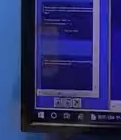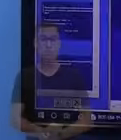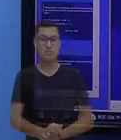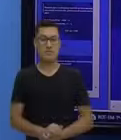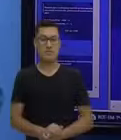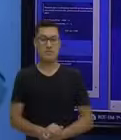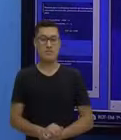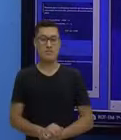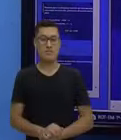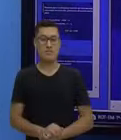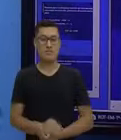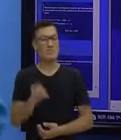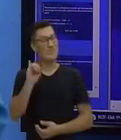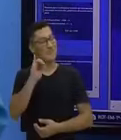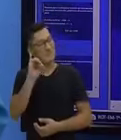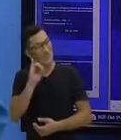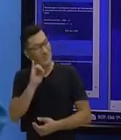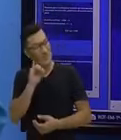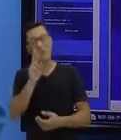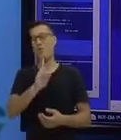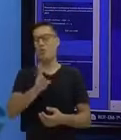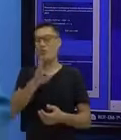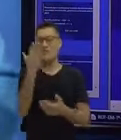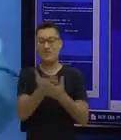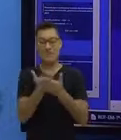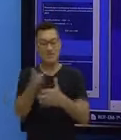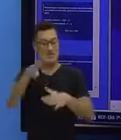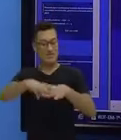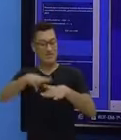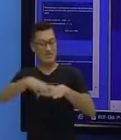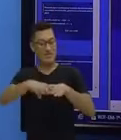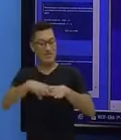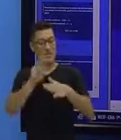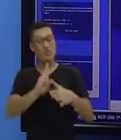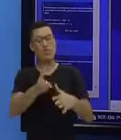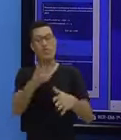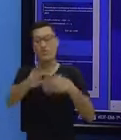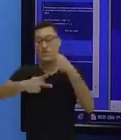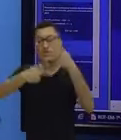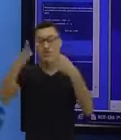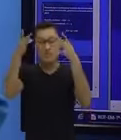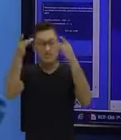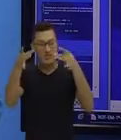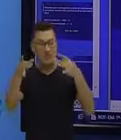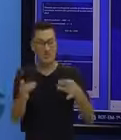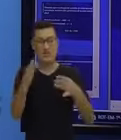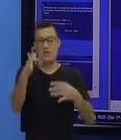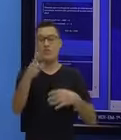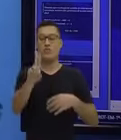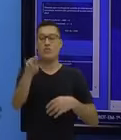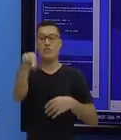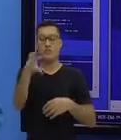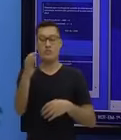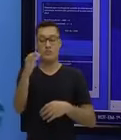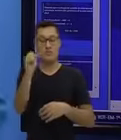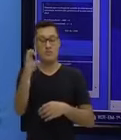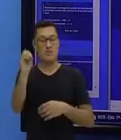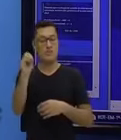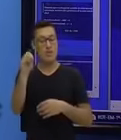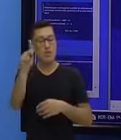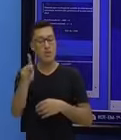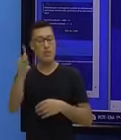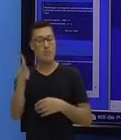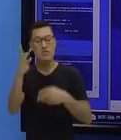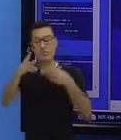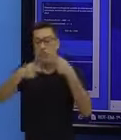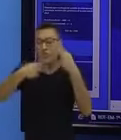E aí, pessoal, vamos dar continuidade agora à aula de matemática, né? Vamos continuar falando sobre função. O Fernando já deu uma adiantada, já falou